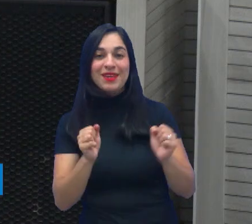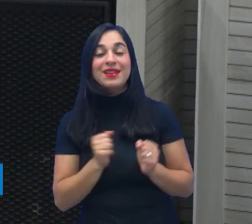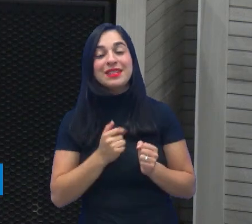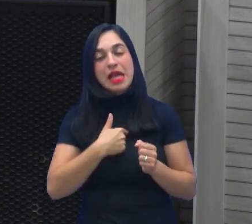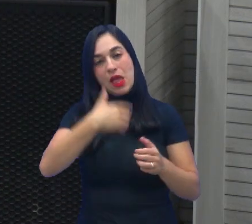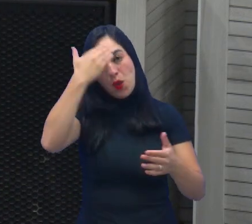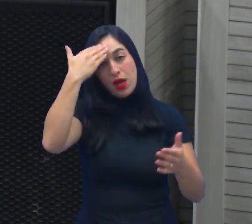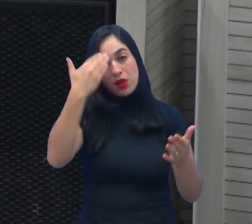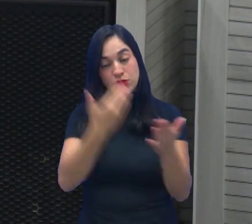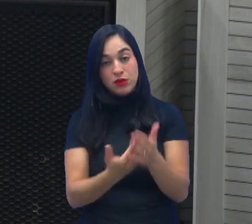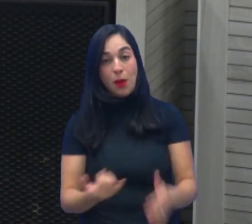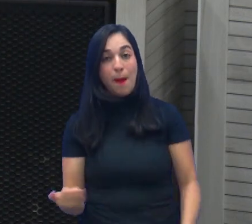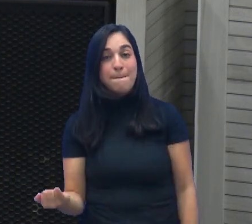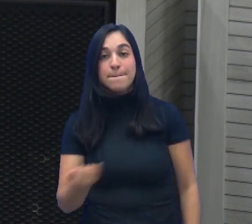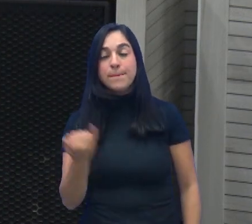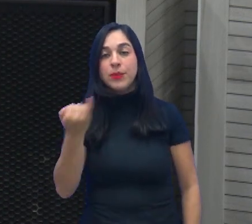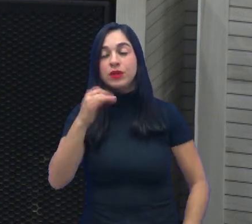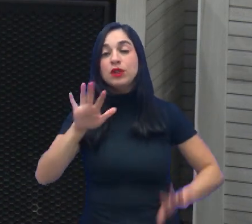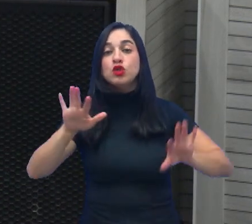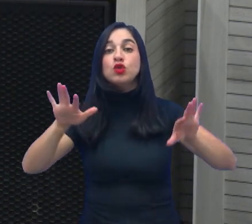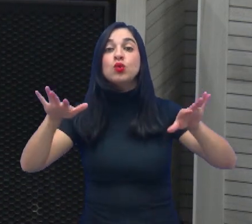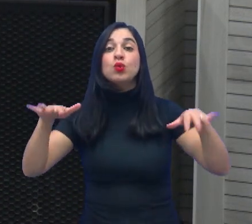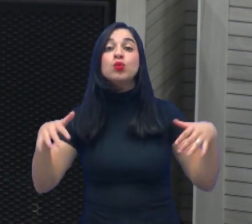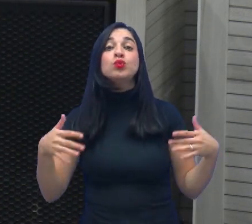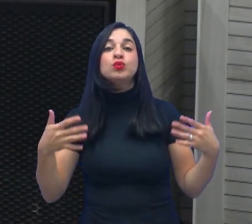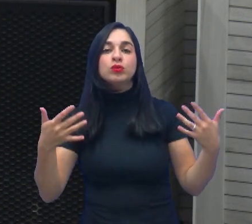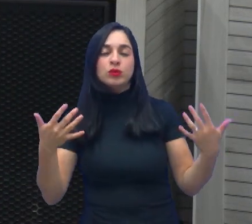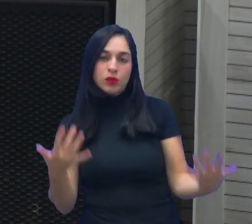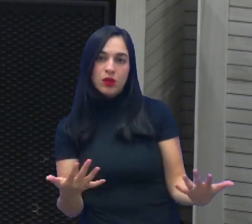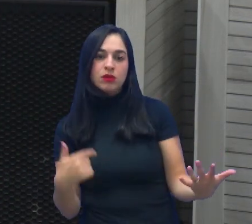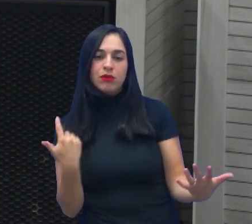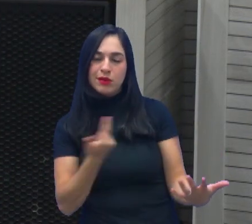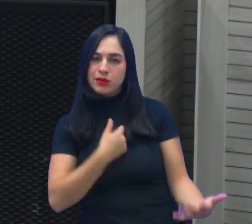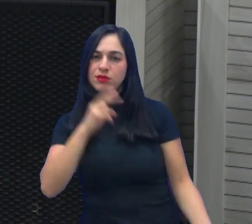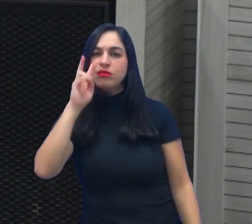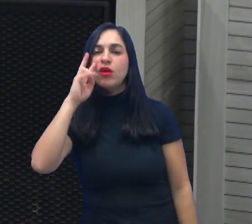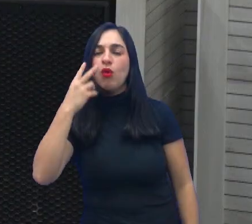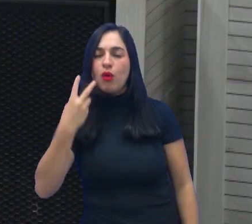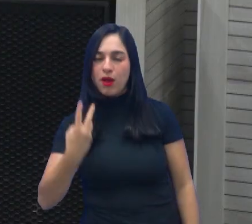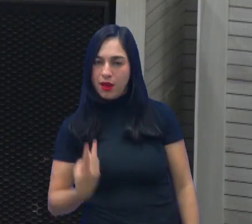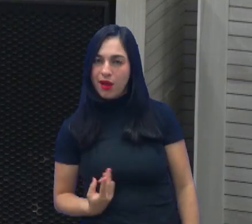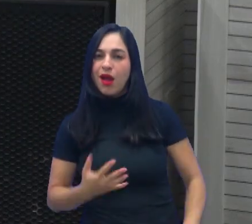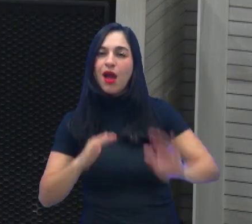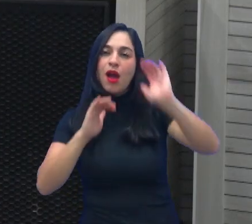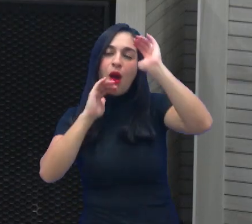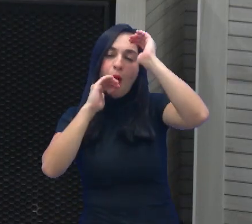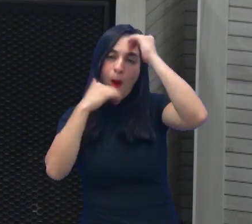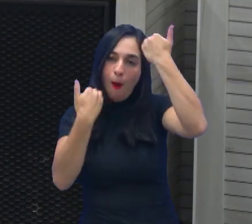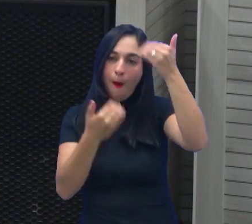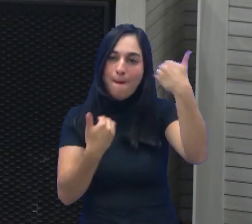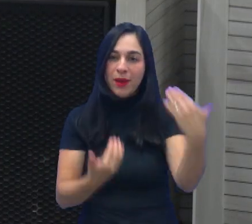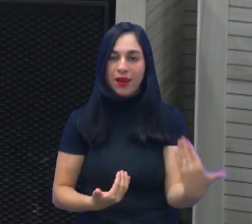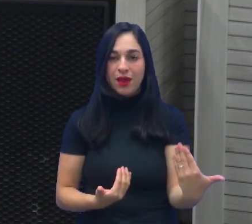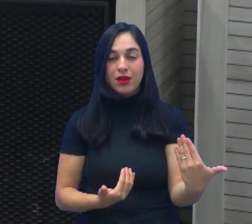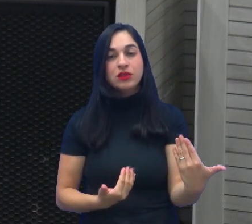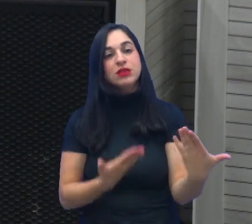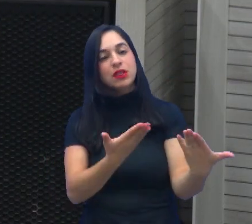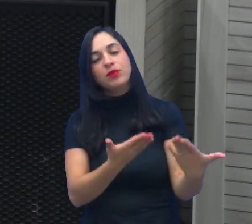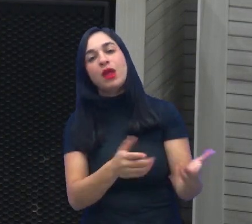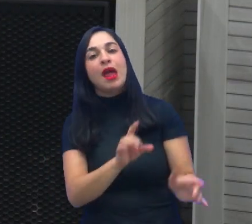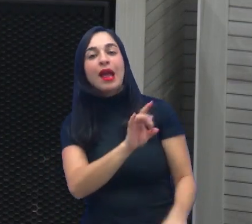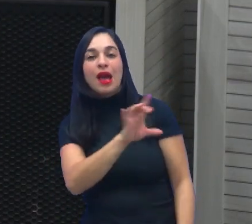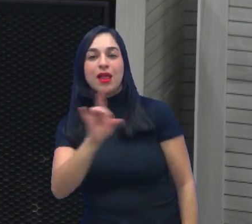quando a gente faz reconhecimentos, né, e homenagens. Reconhecimento pelo trabalho e a dedicação de cada